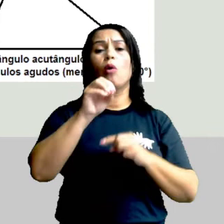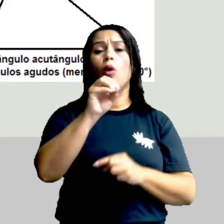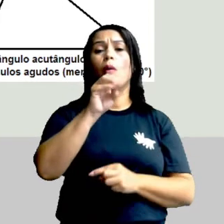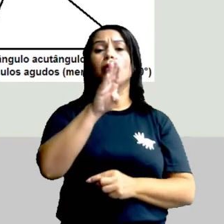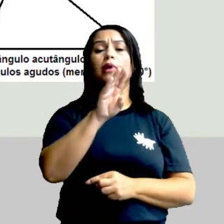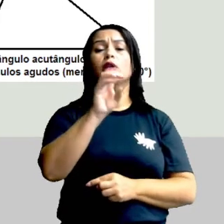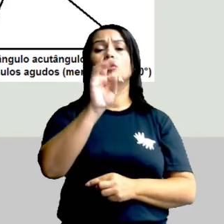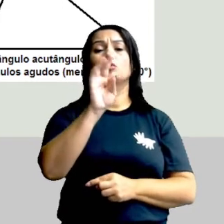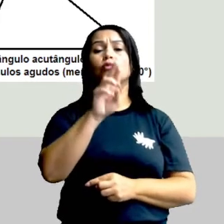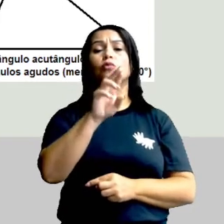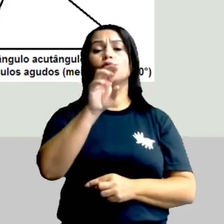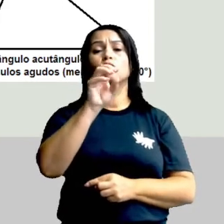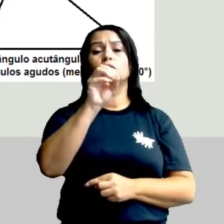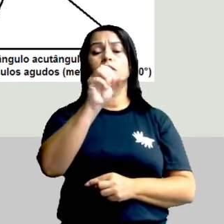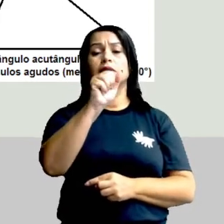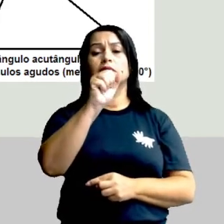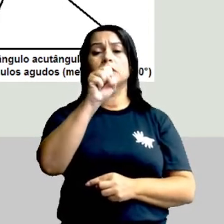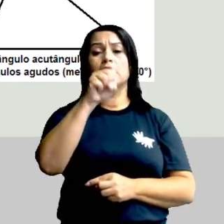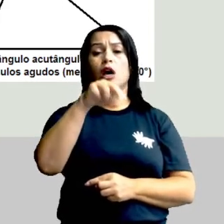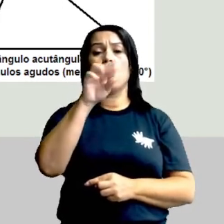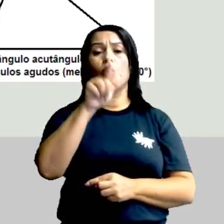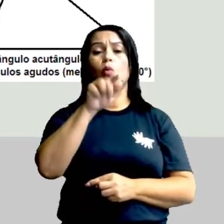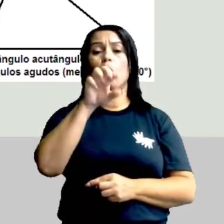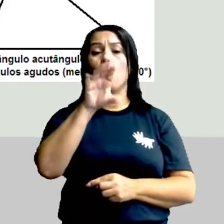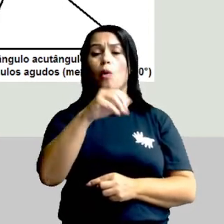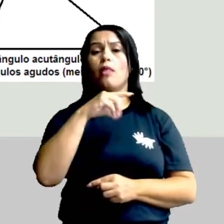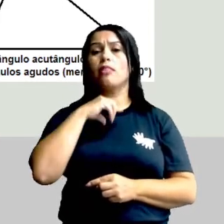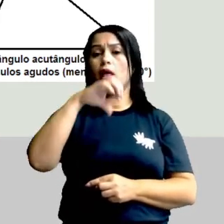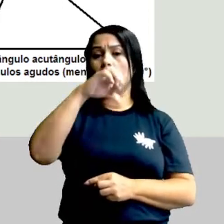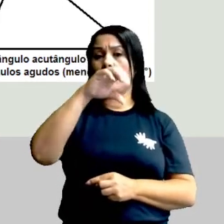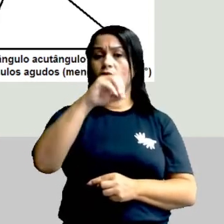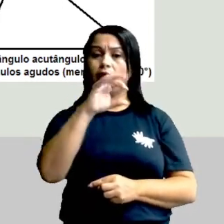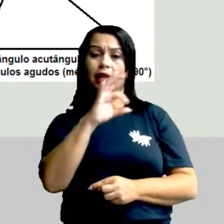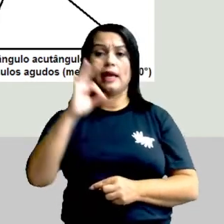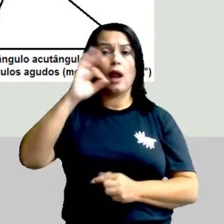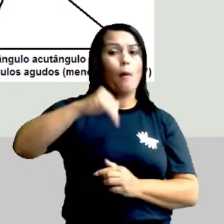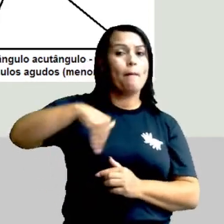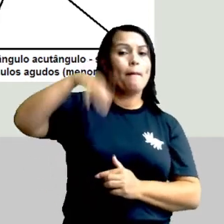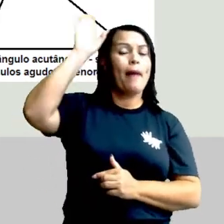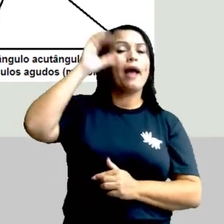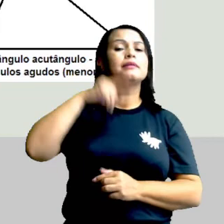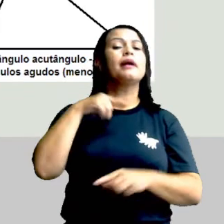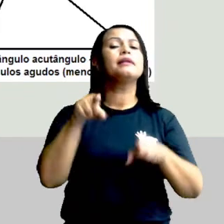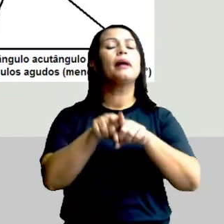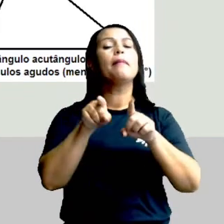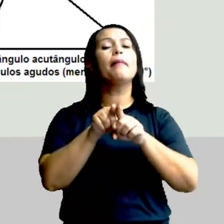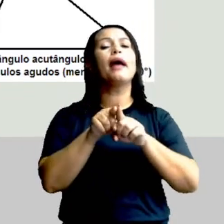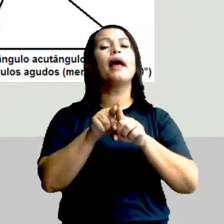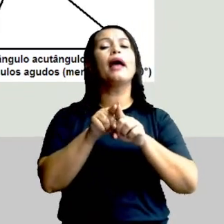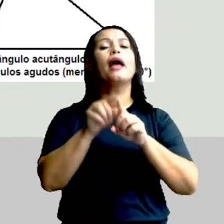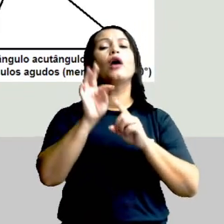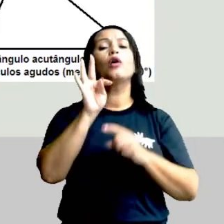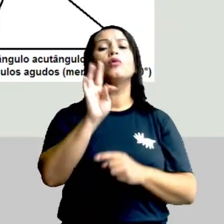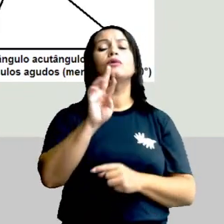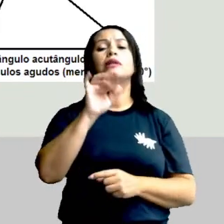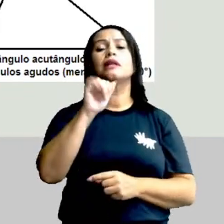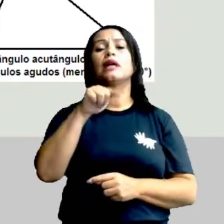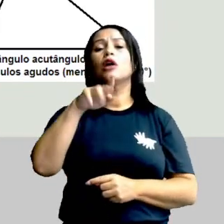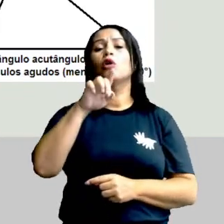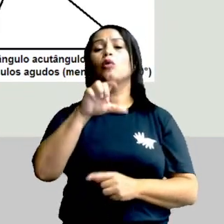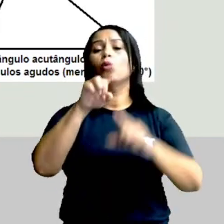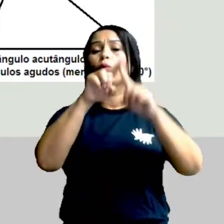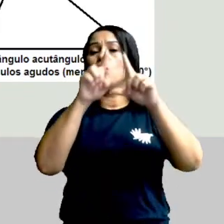tem um ângulo obtuso maior que 90 graus e o triângulo acutângulo